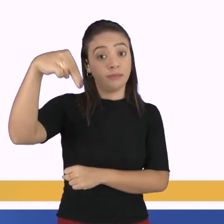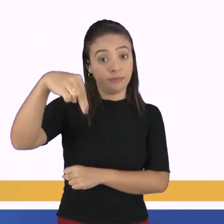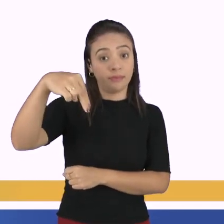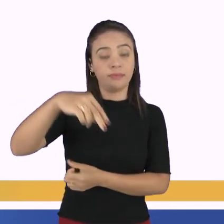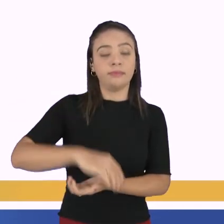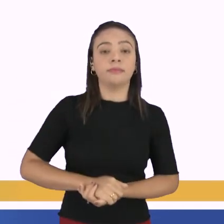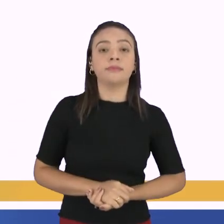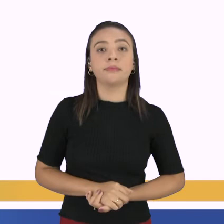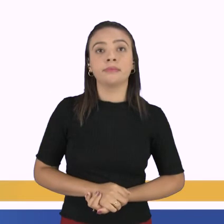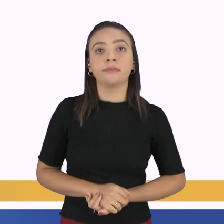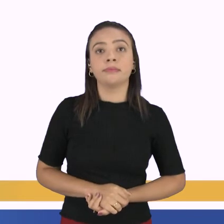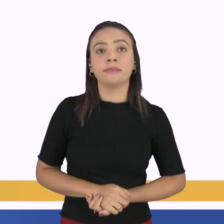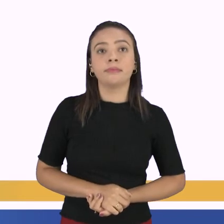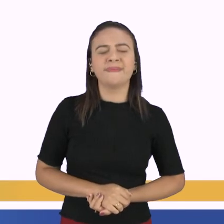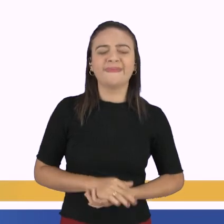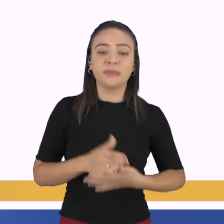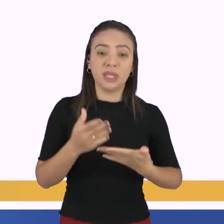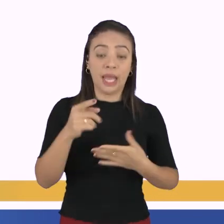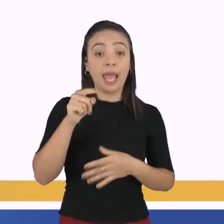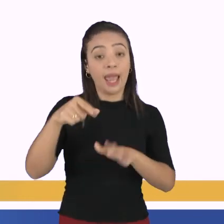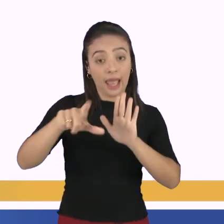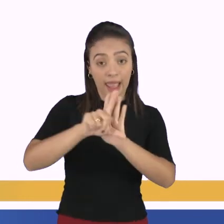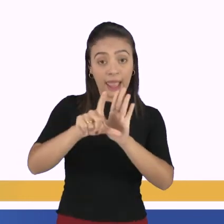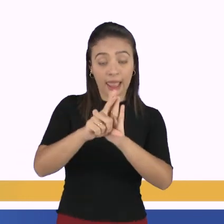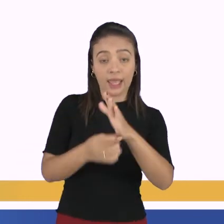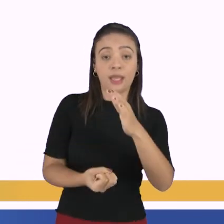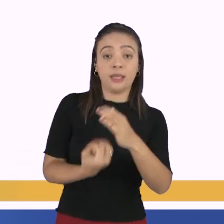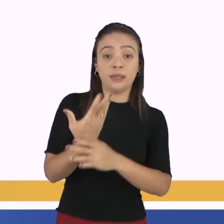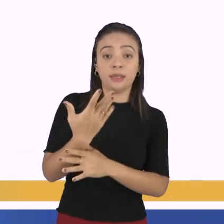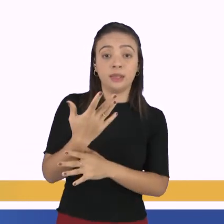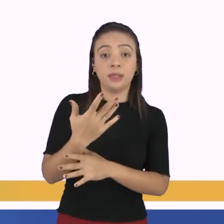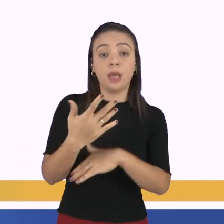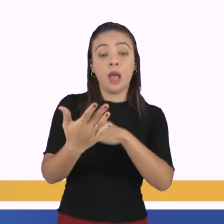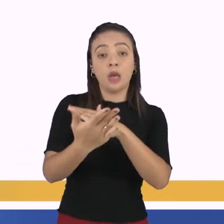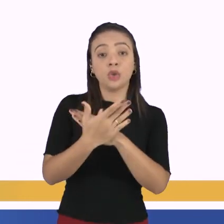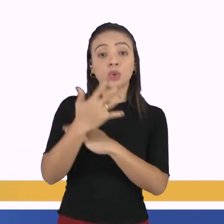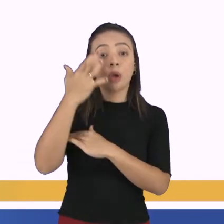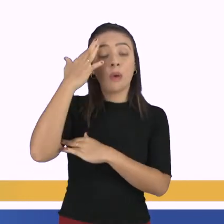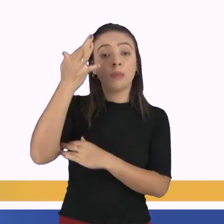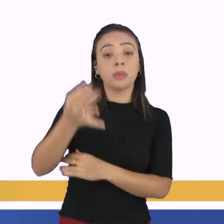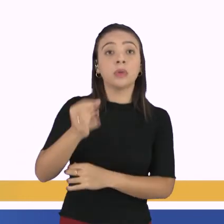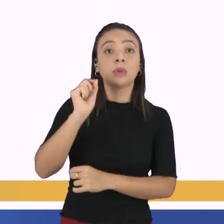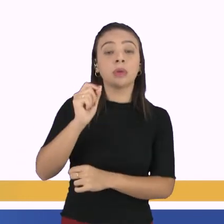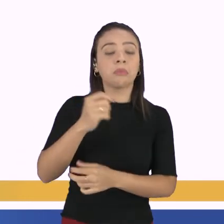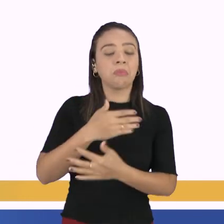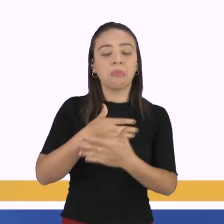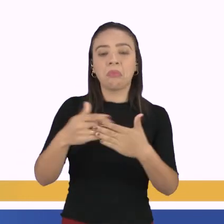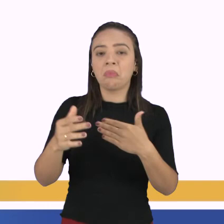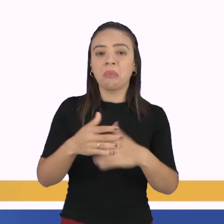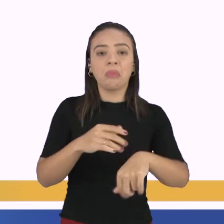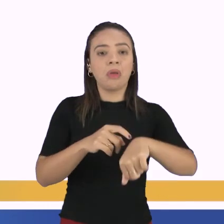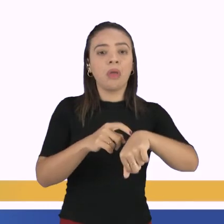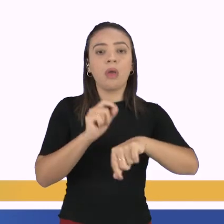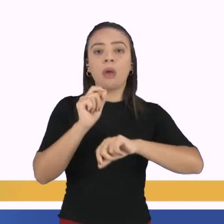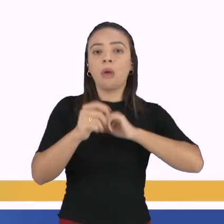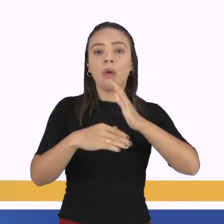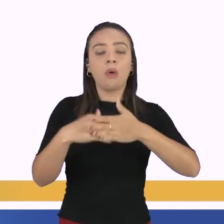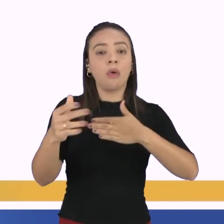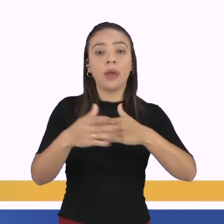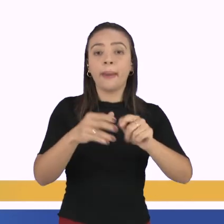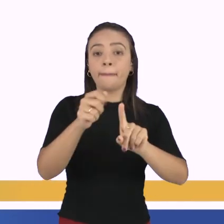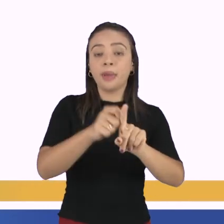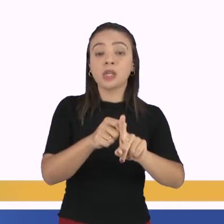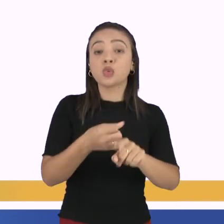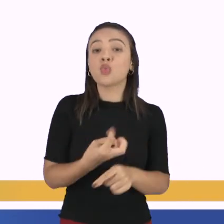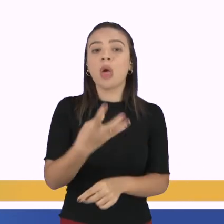0,75n, certinho, gente? Então, essa lei de formação ela me permite obter em qualquer tempo quanto que ele vai ter no cofre,